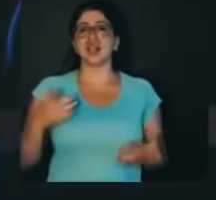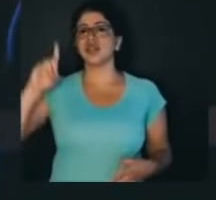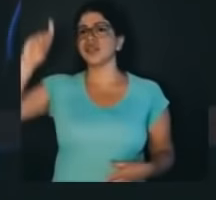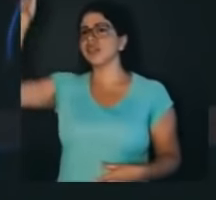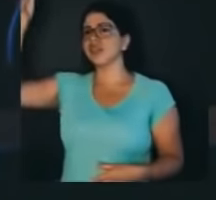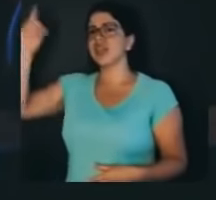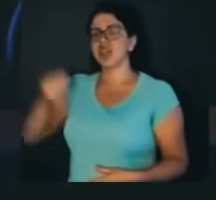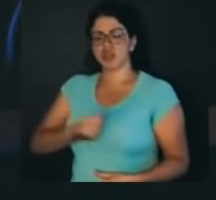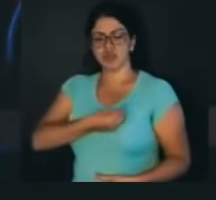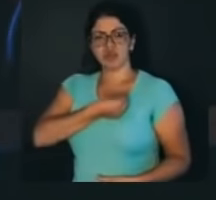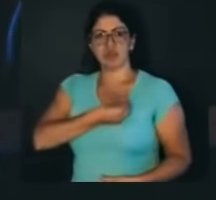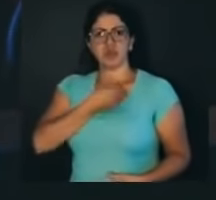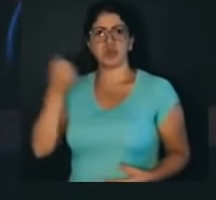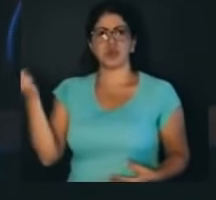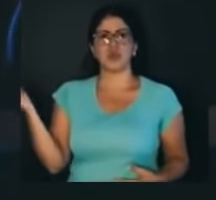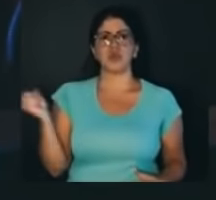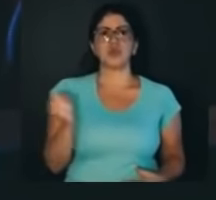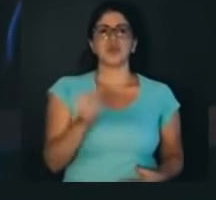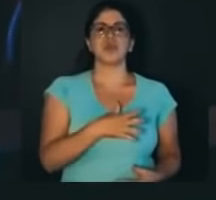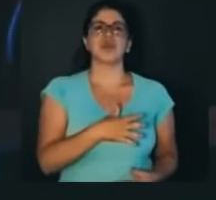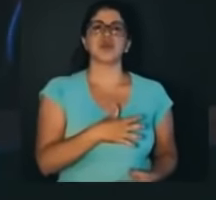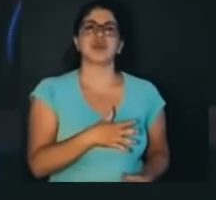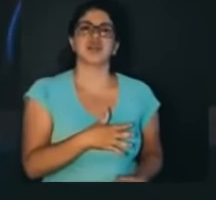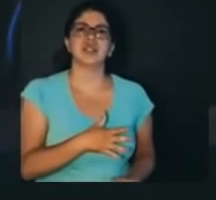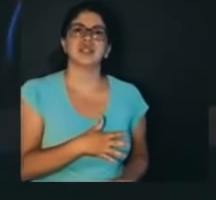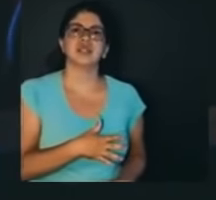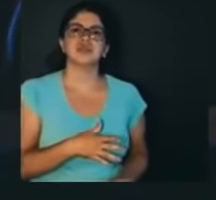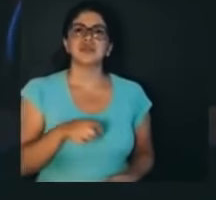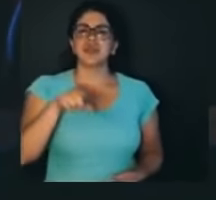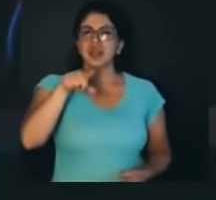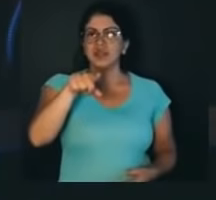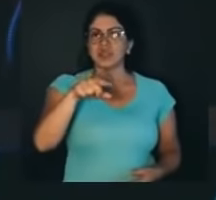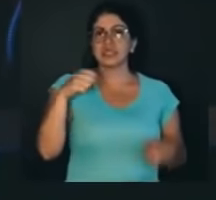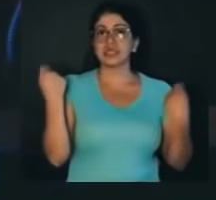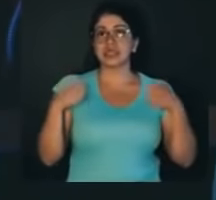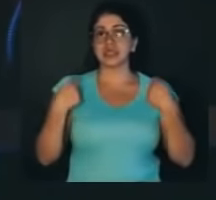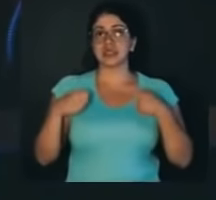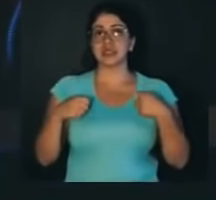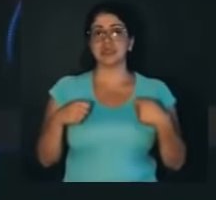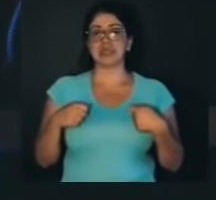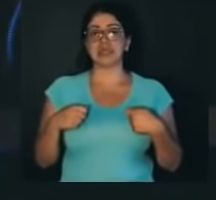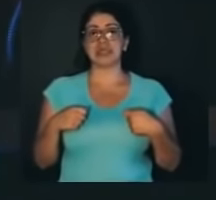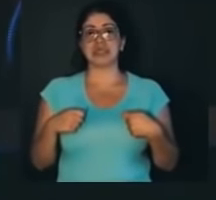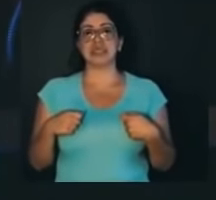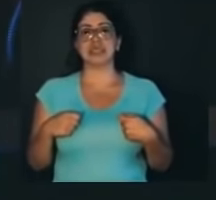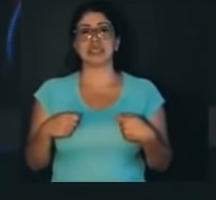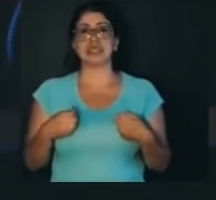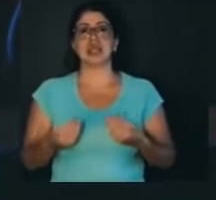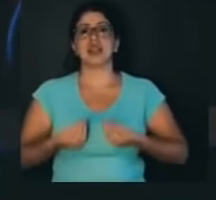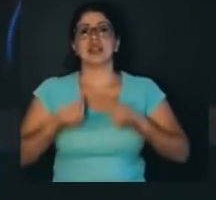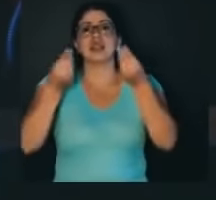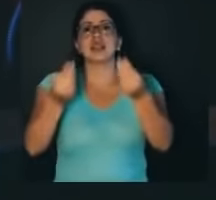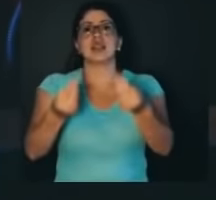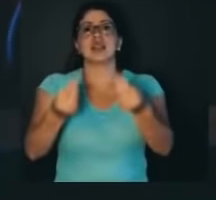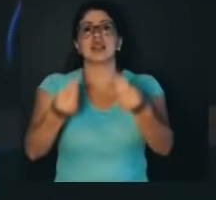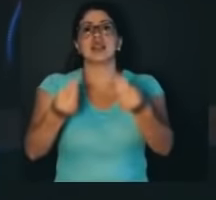precisa fazer é estabelecer limites. Limites que ninguém deve ultrapassar, nem